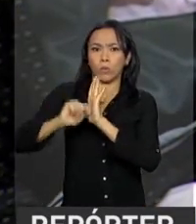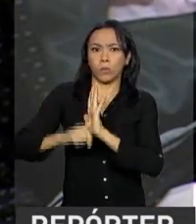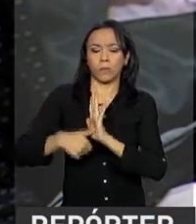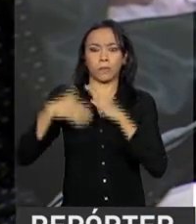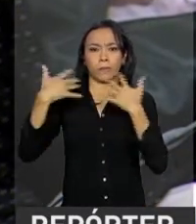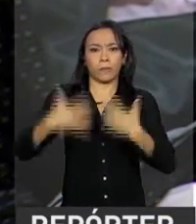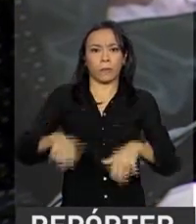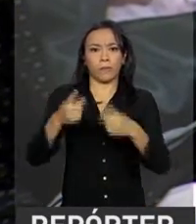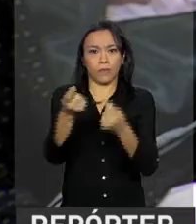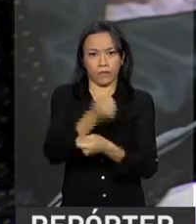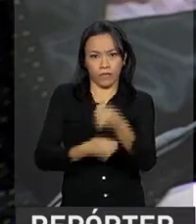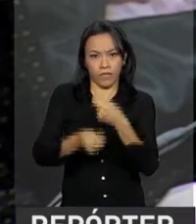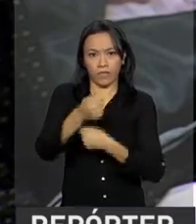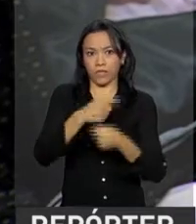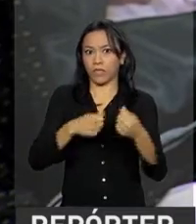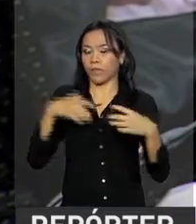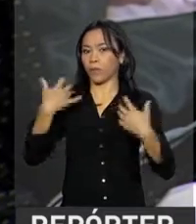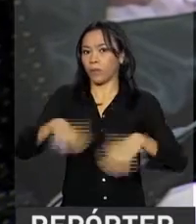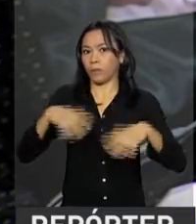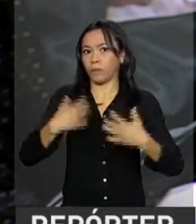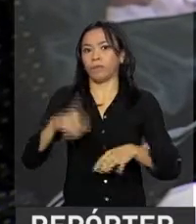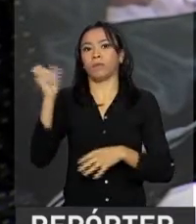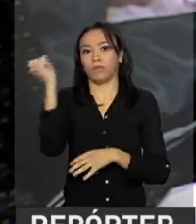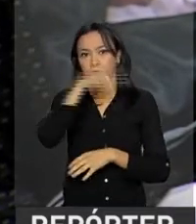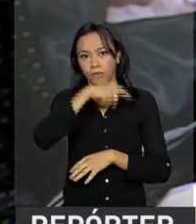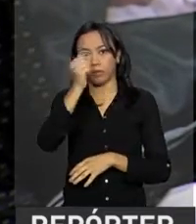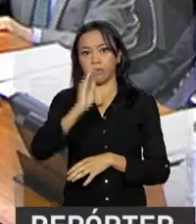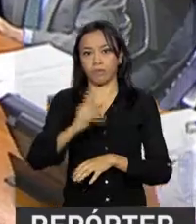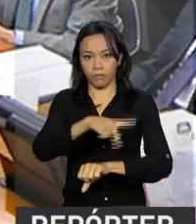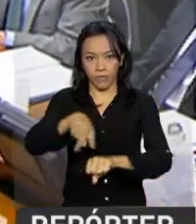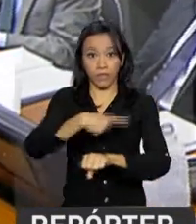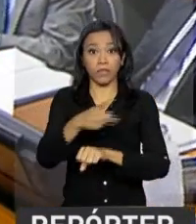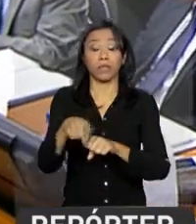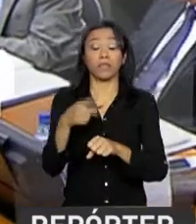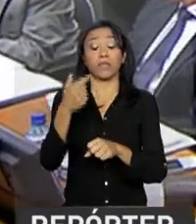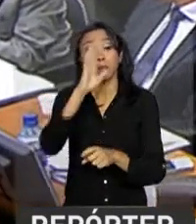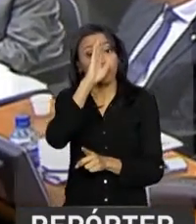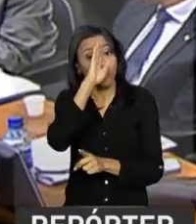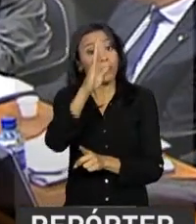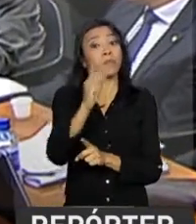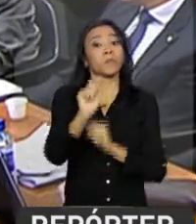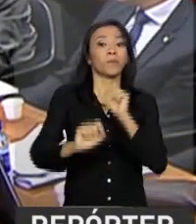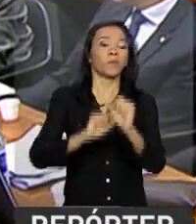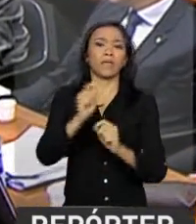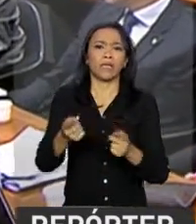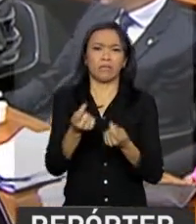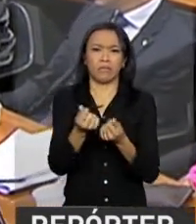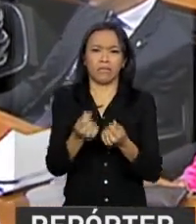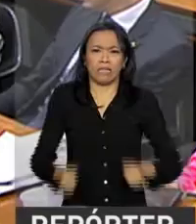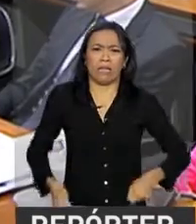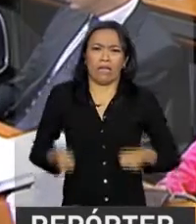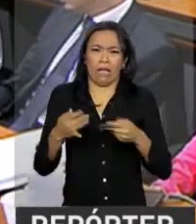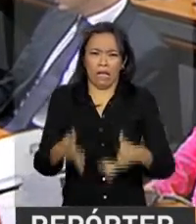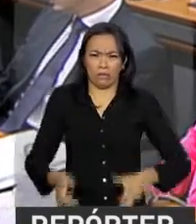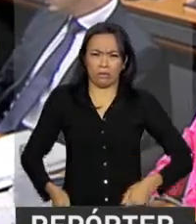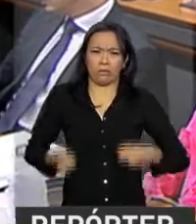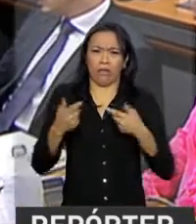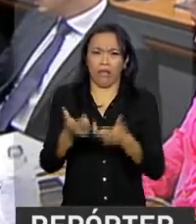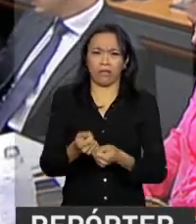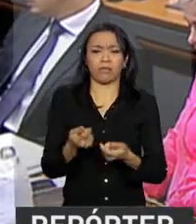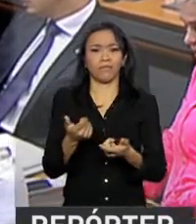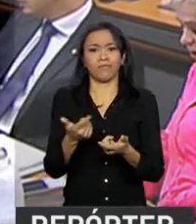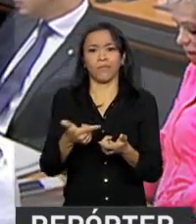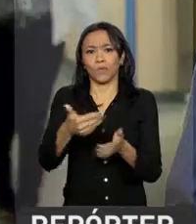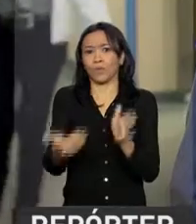e a razão fundamental para a crise é o desequilíbrio fiscal, principalmente o aumento dos gastos públicos de forma acentuada